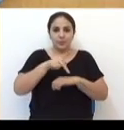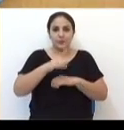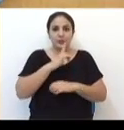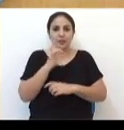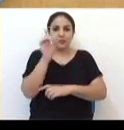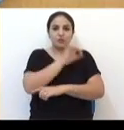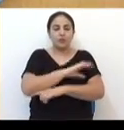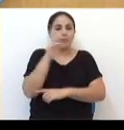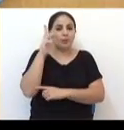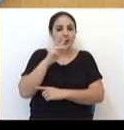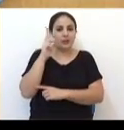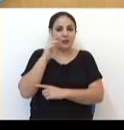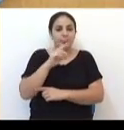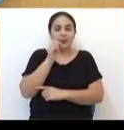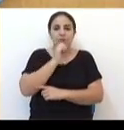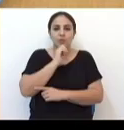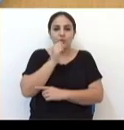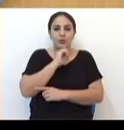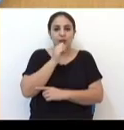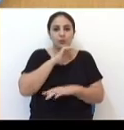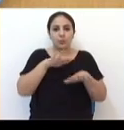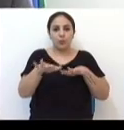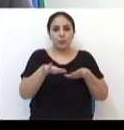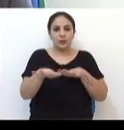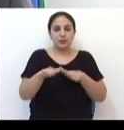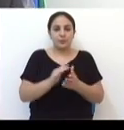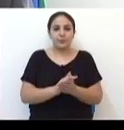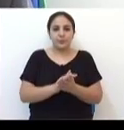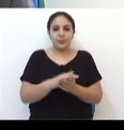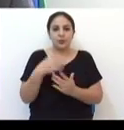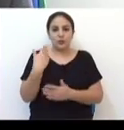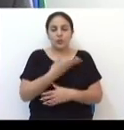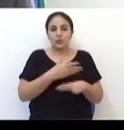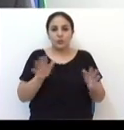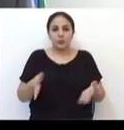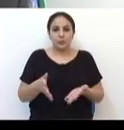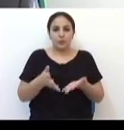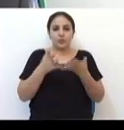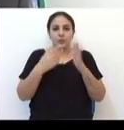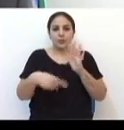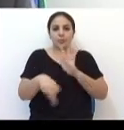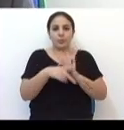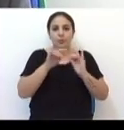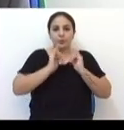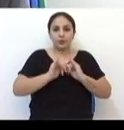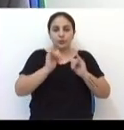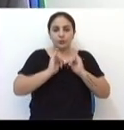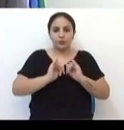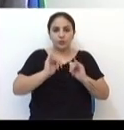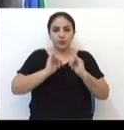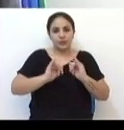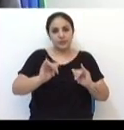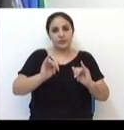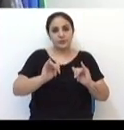terá dia para lembrar o antigo mobilismo. E motivando a própria divulgação